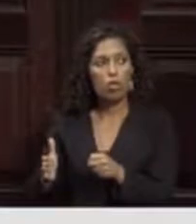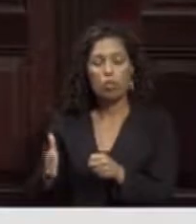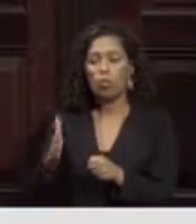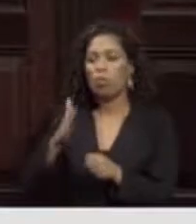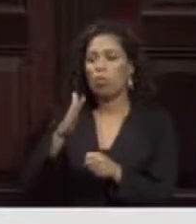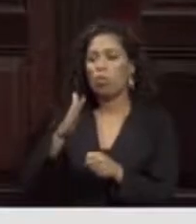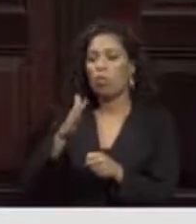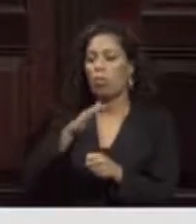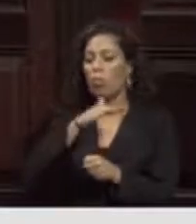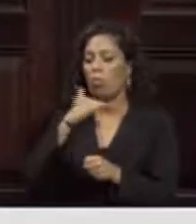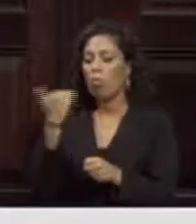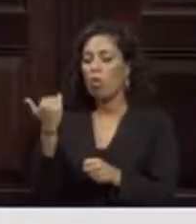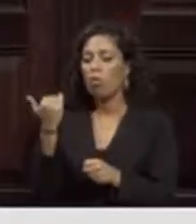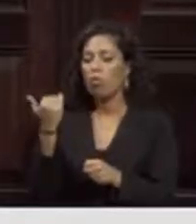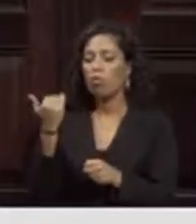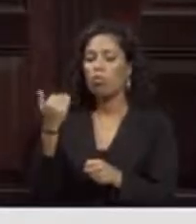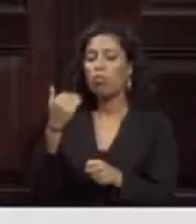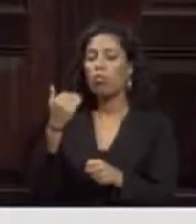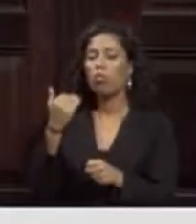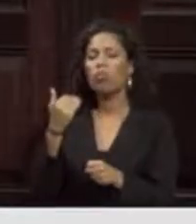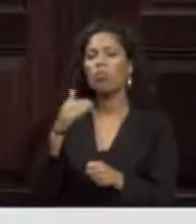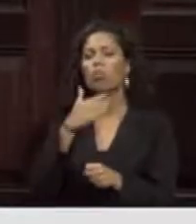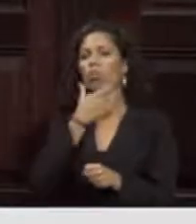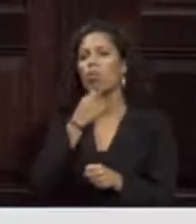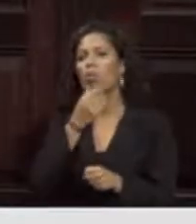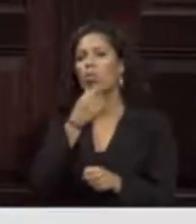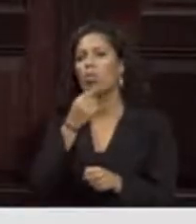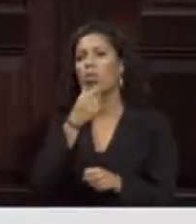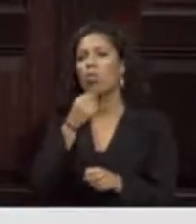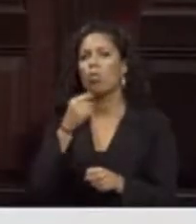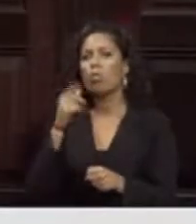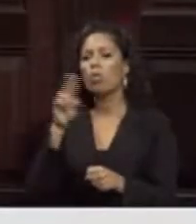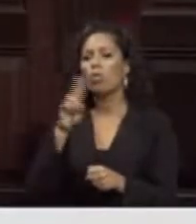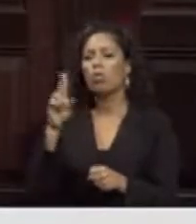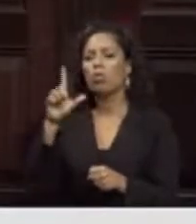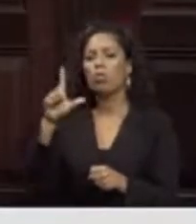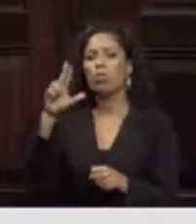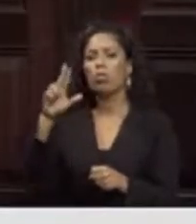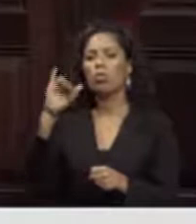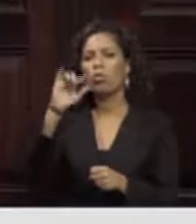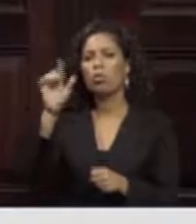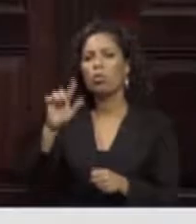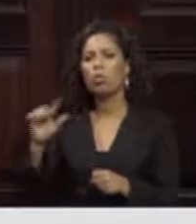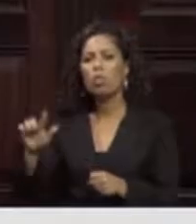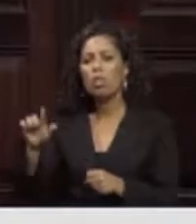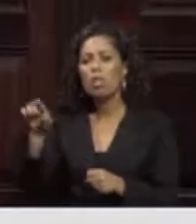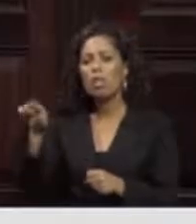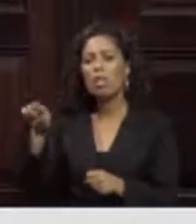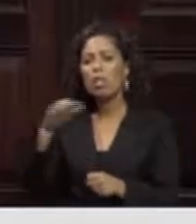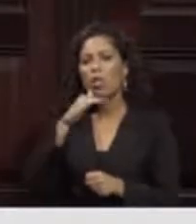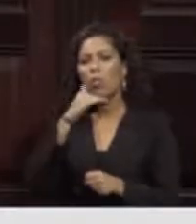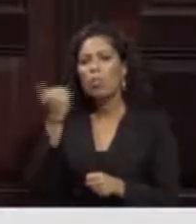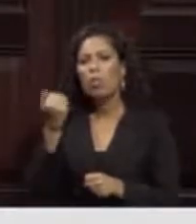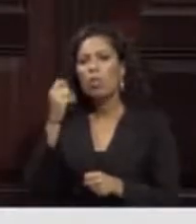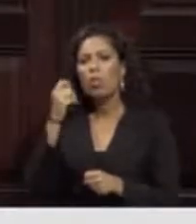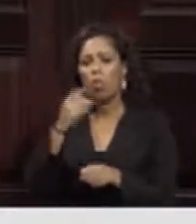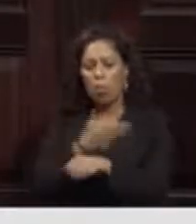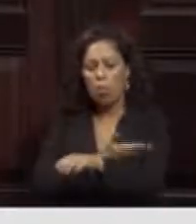25 anos chamado Luiz Fernando Malaquias, um jovem negro da comunidade do Morro da